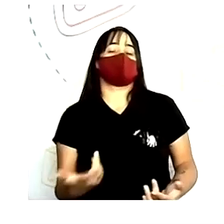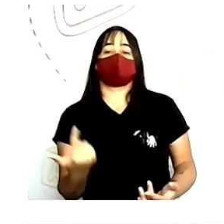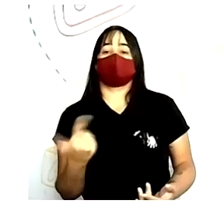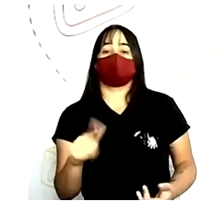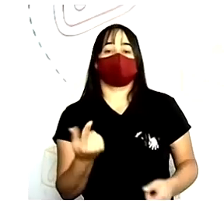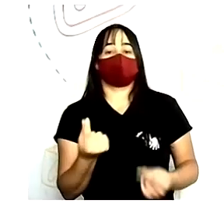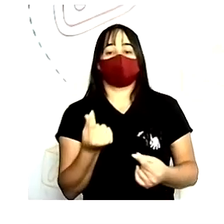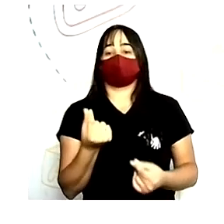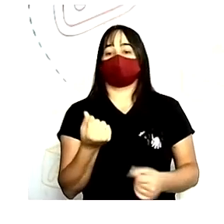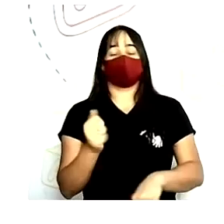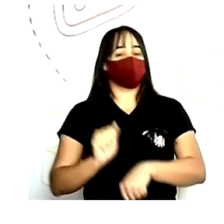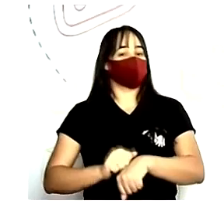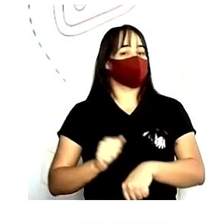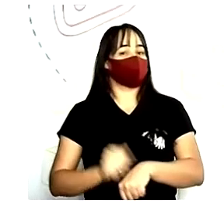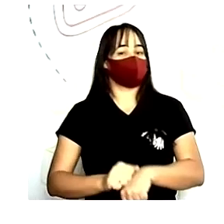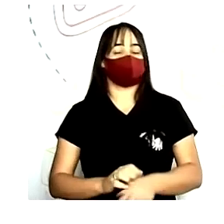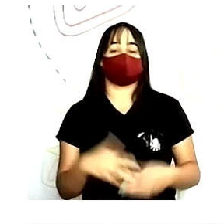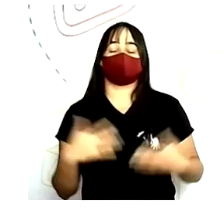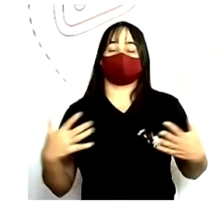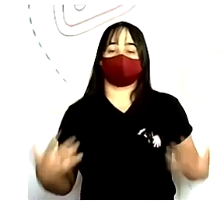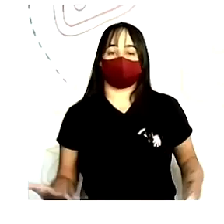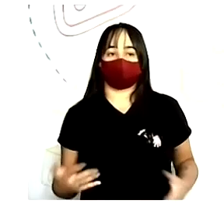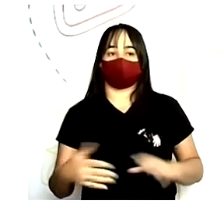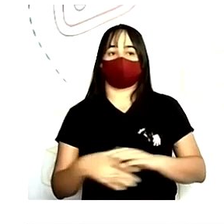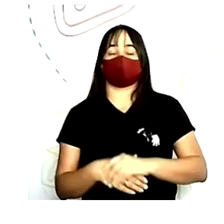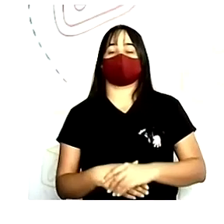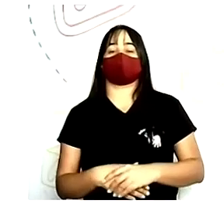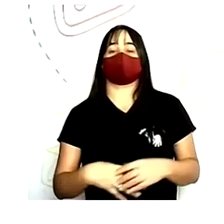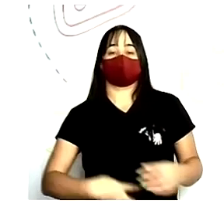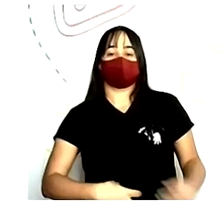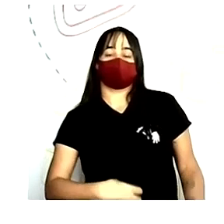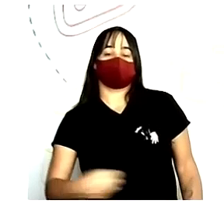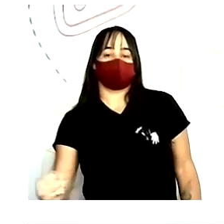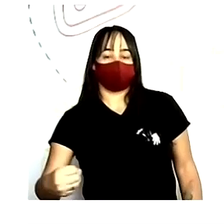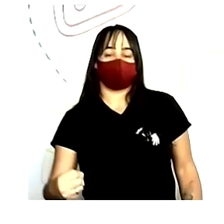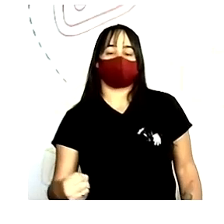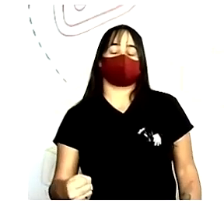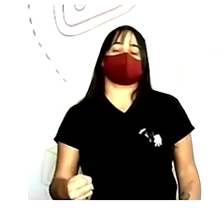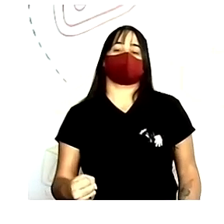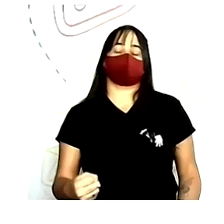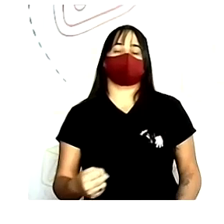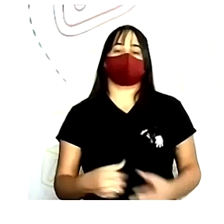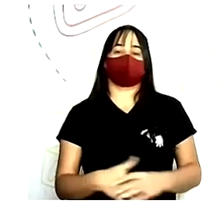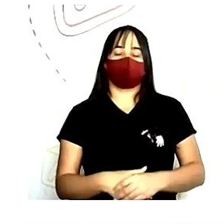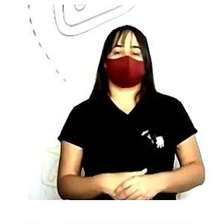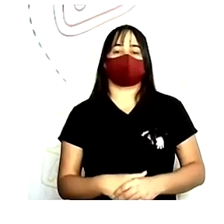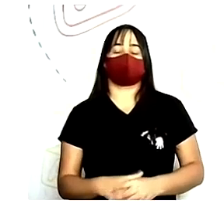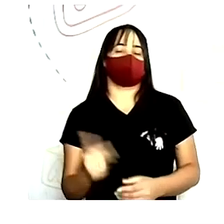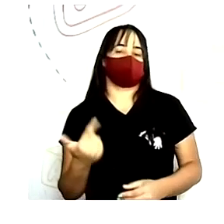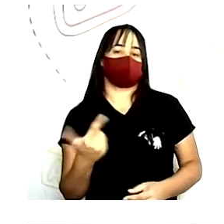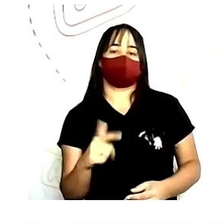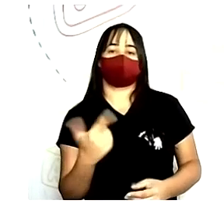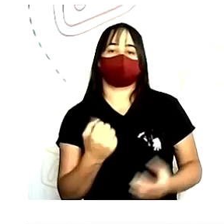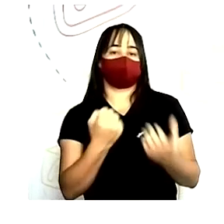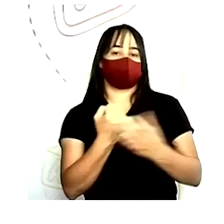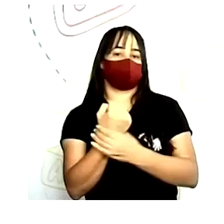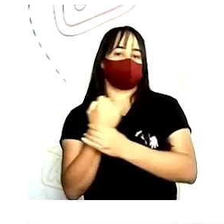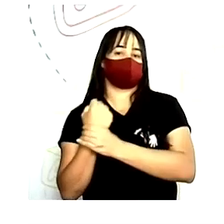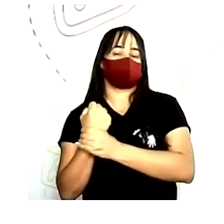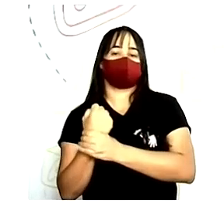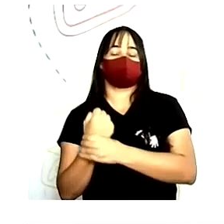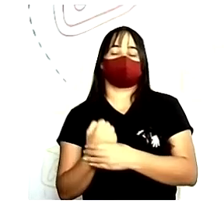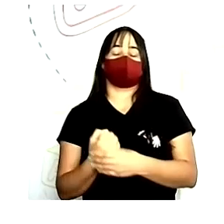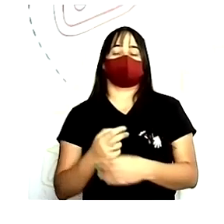tem condições. E daí acaba acarretando em abortos indesejáveis, inseguros. E usando substâncias que é perigosa